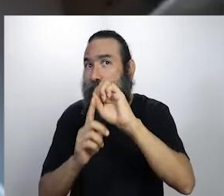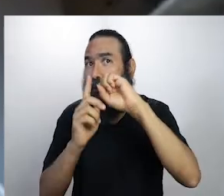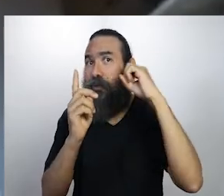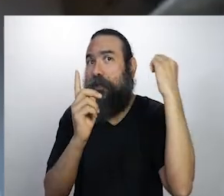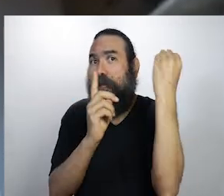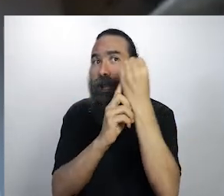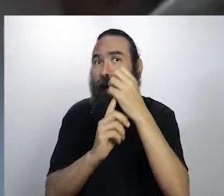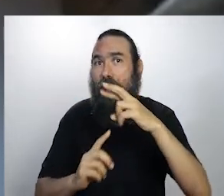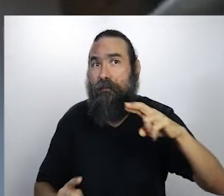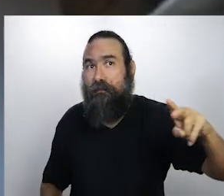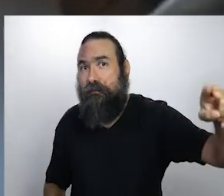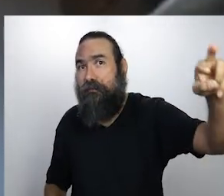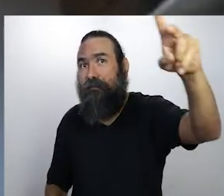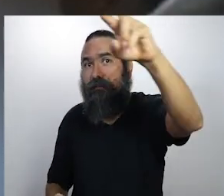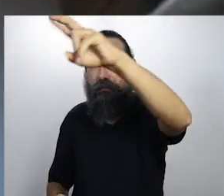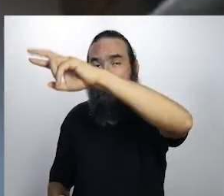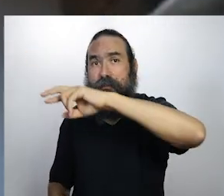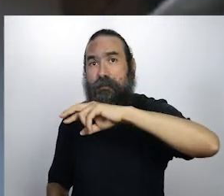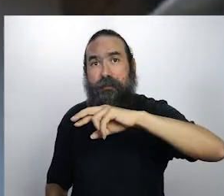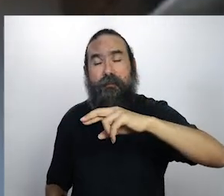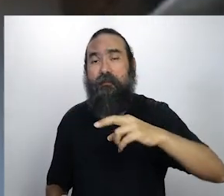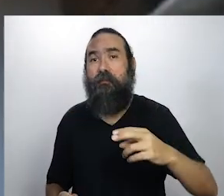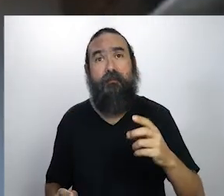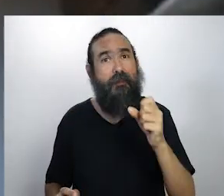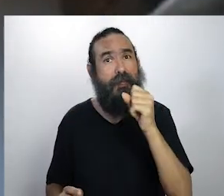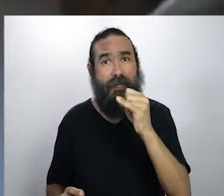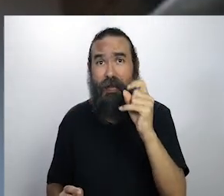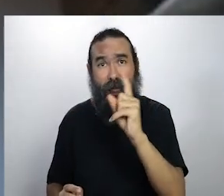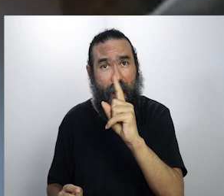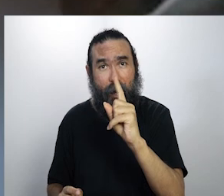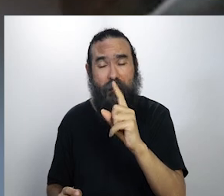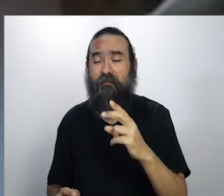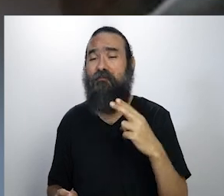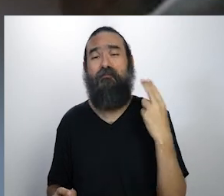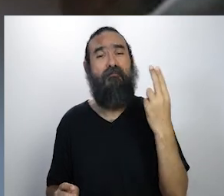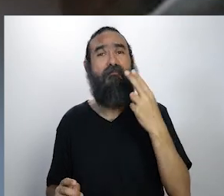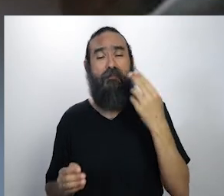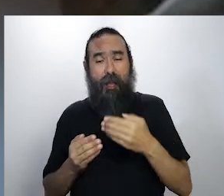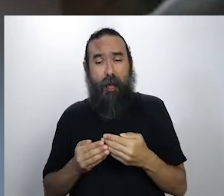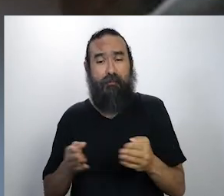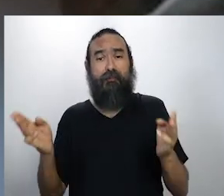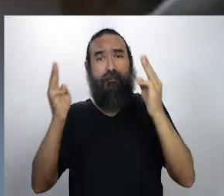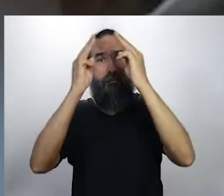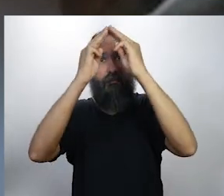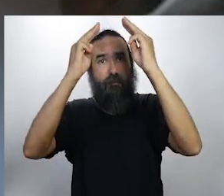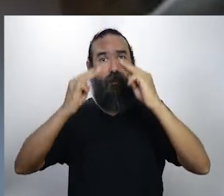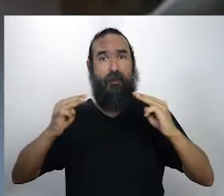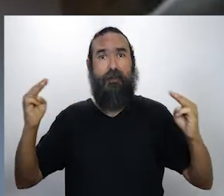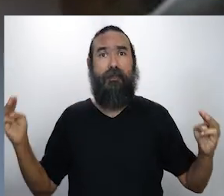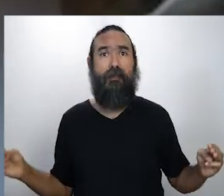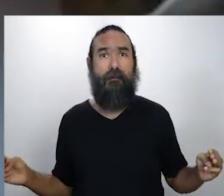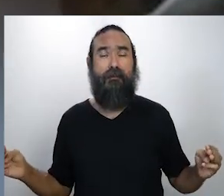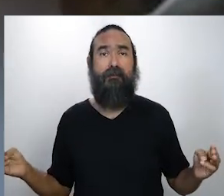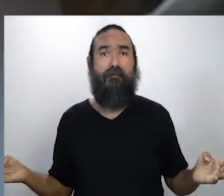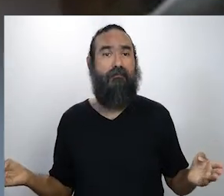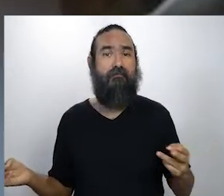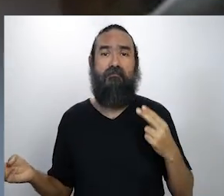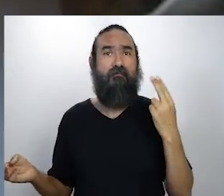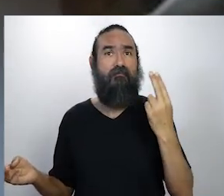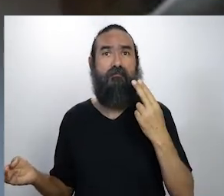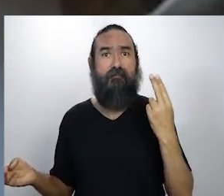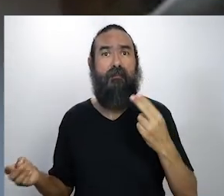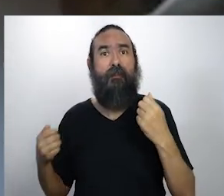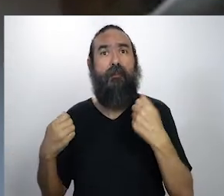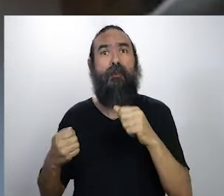nada vai adiantar nós inaugurarmos umas exposições, né? Se a gente não puder também incorporar, por meio de uma